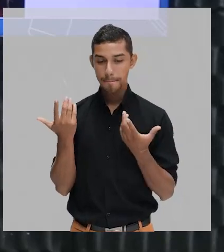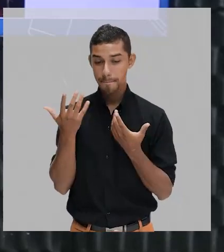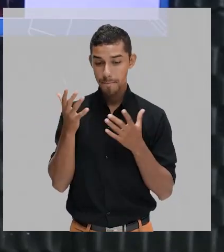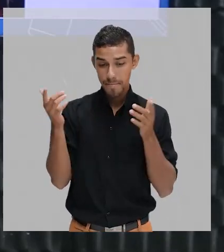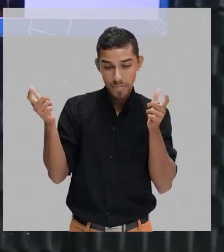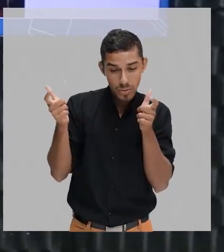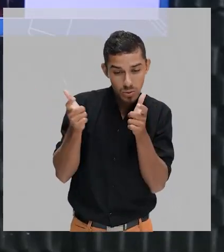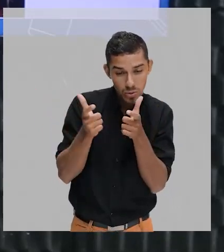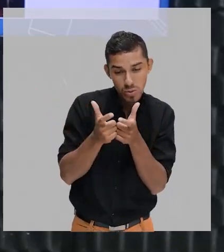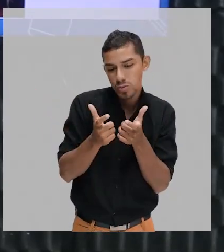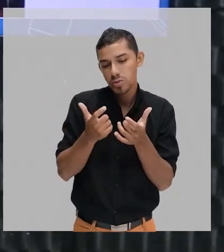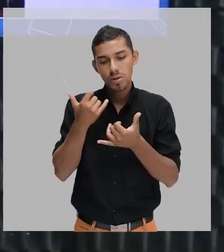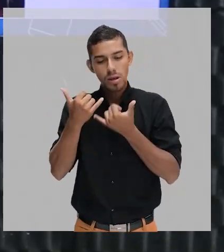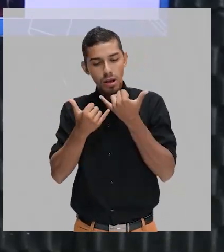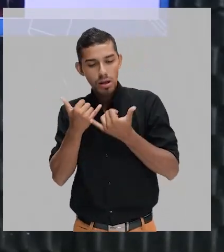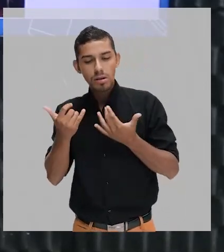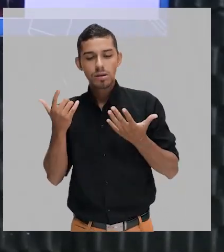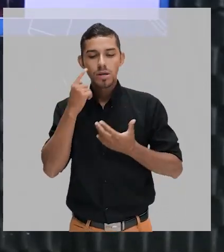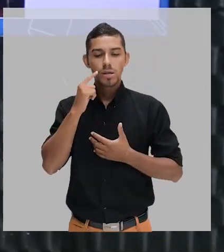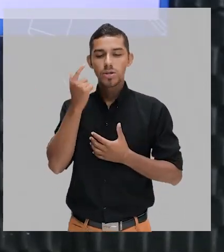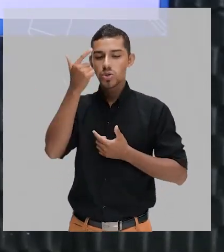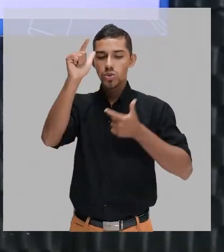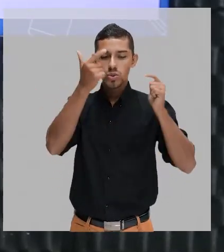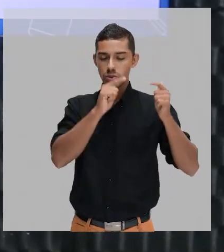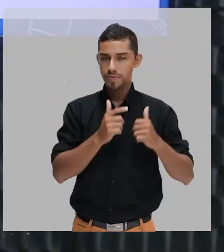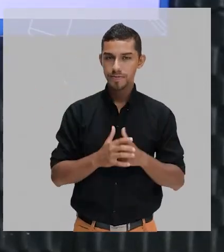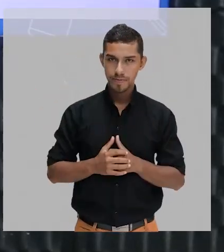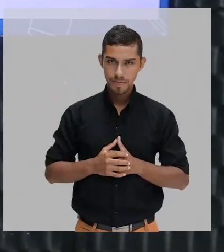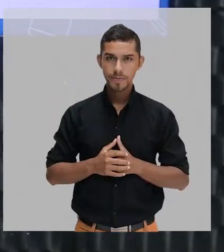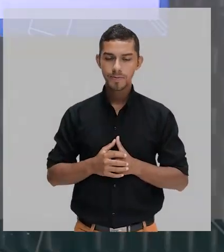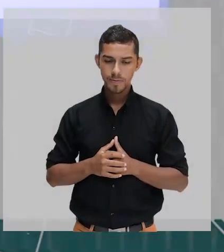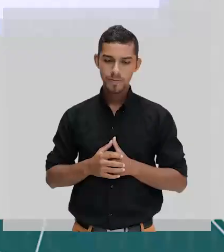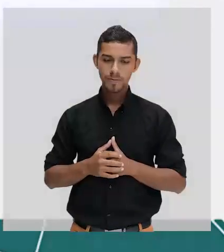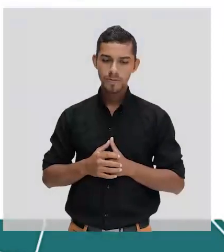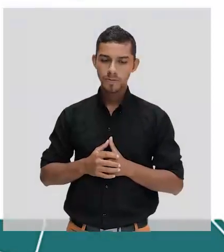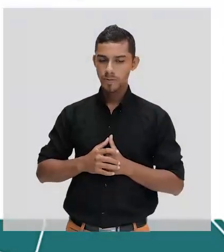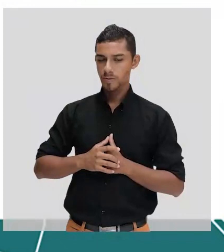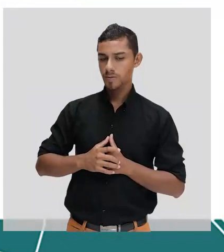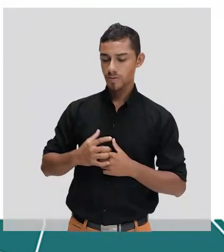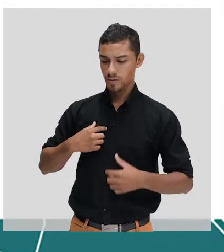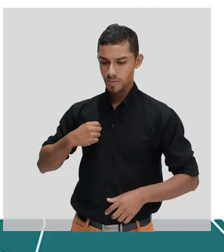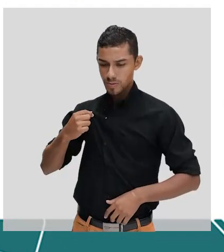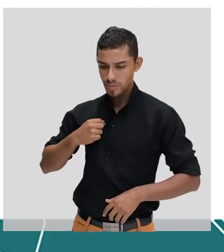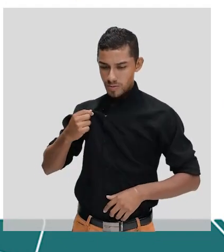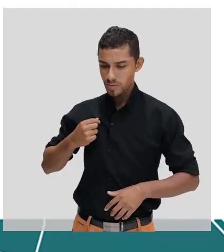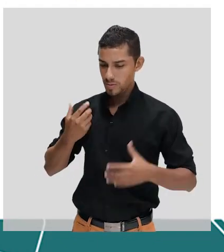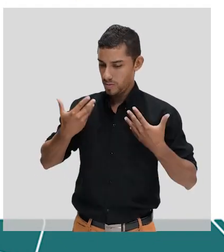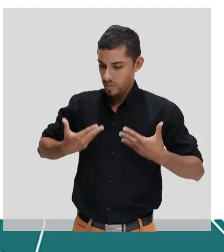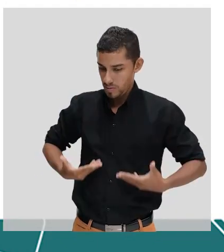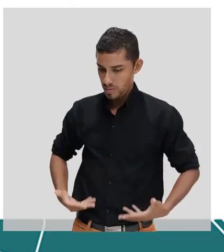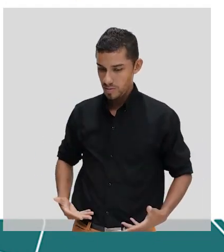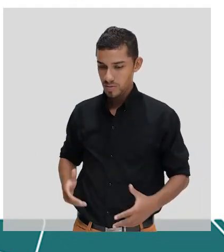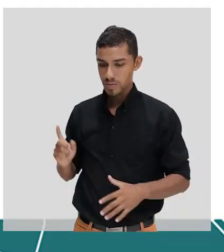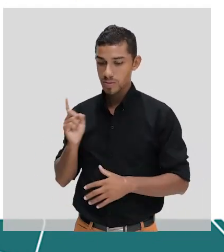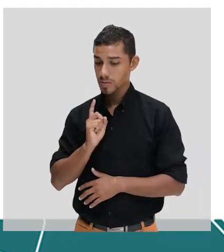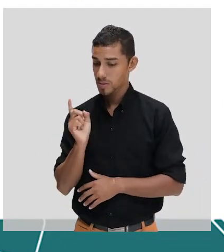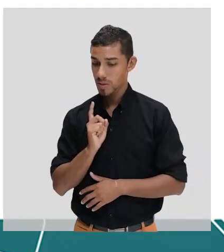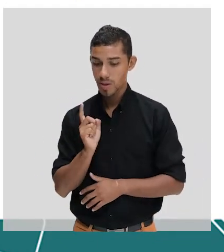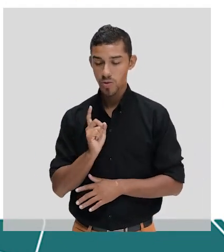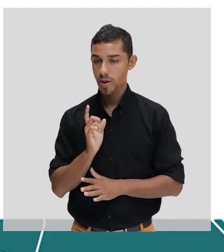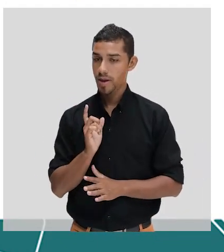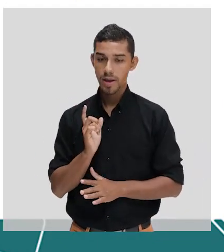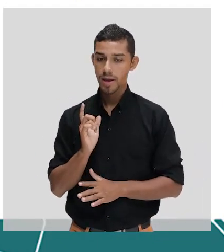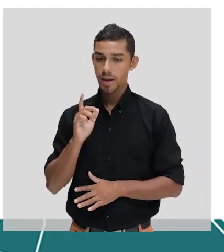intensa, ela pode criar ambientes mais soturnos, entre outras coisas. O figurino, né? Gente, figurino não é